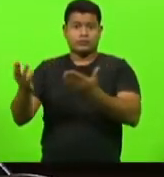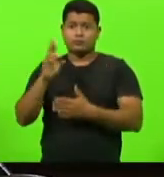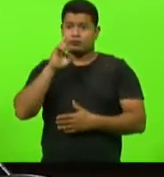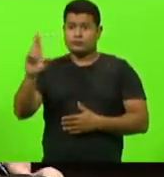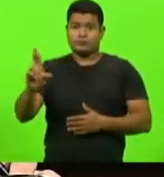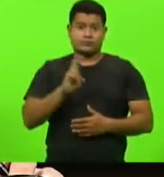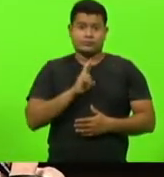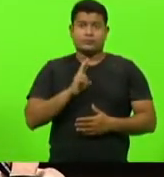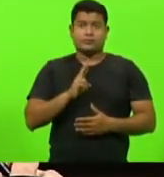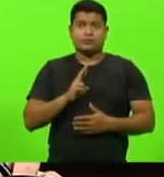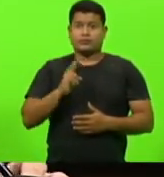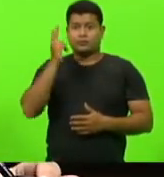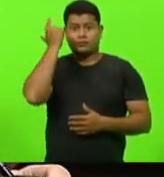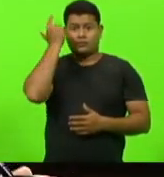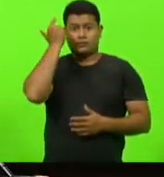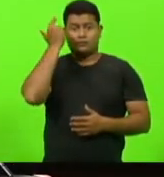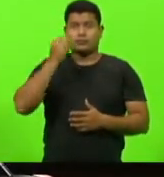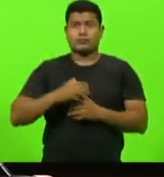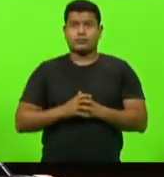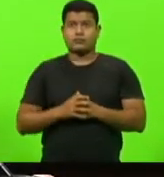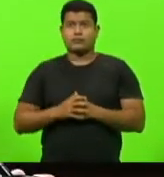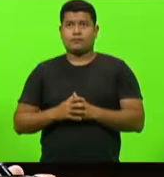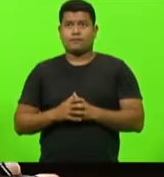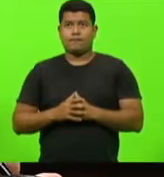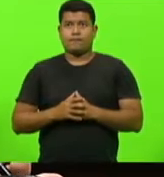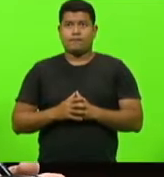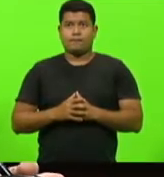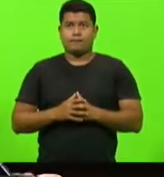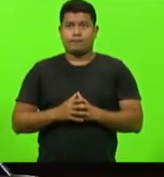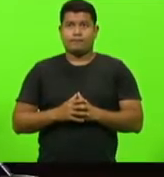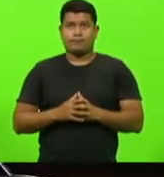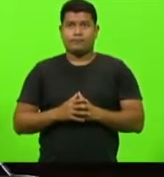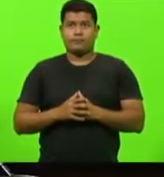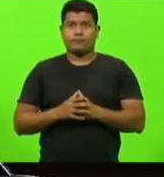normal. A que pese não ser habitual, não é ilegal.